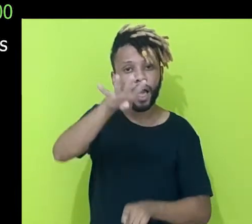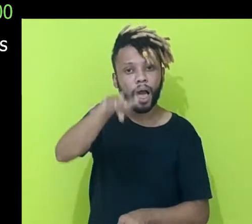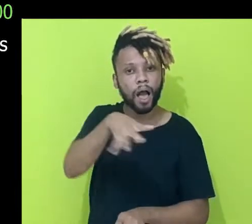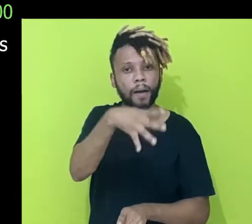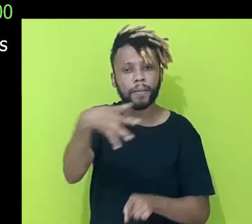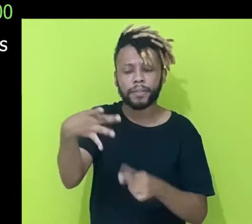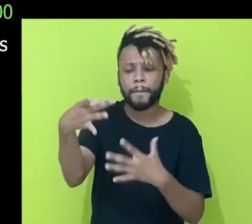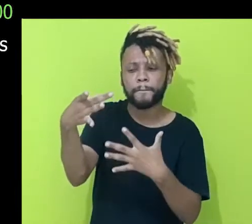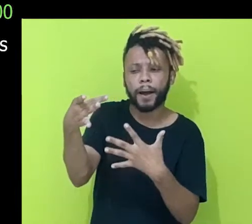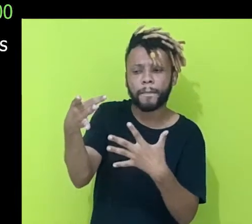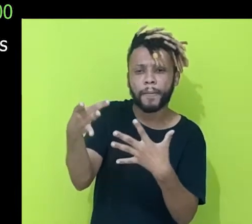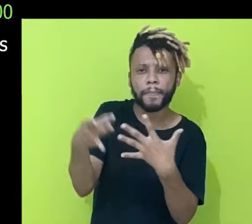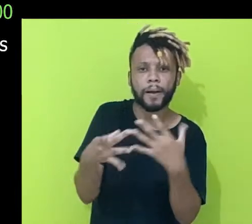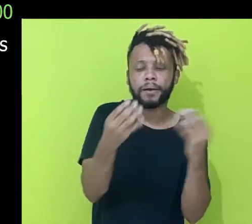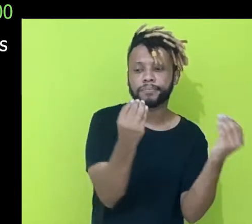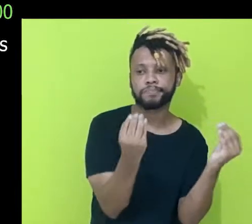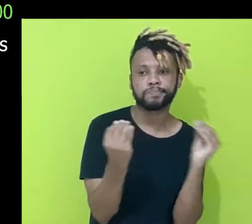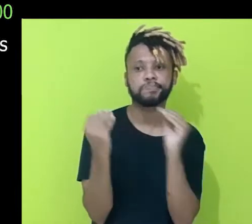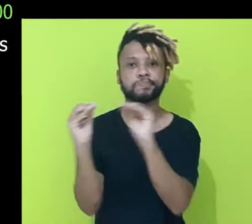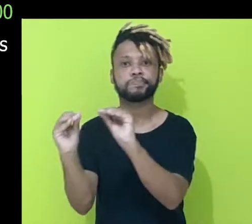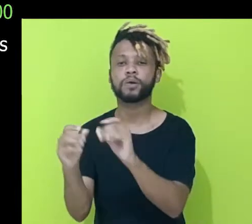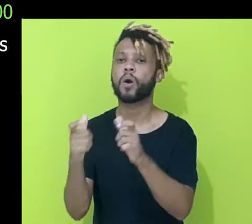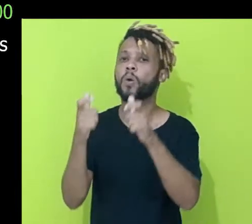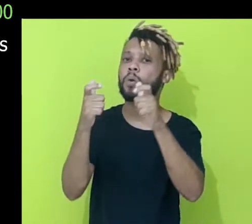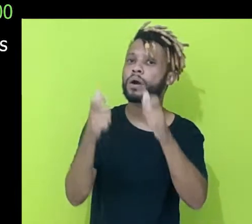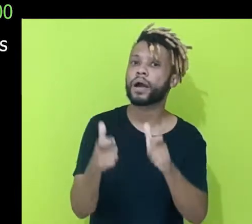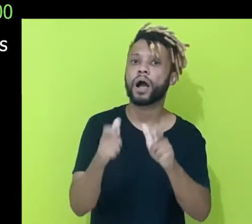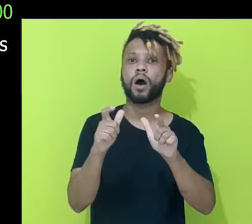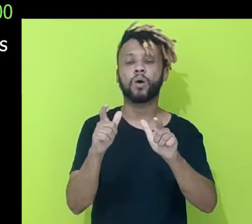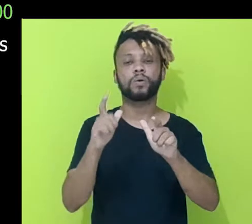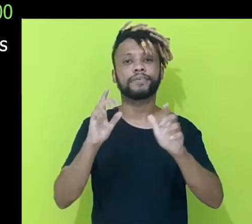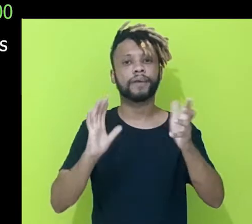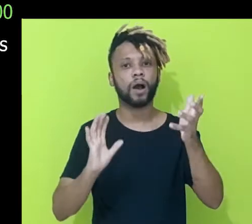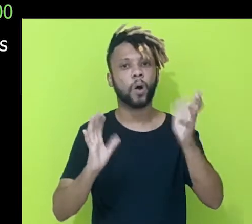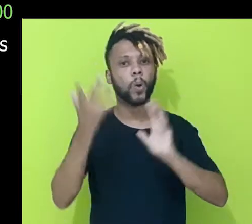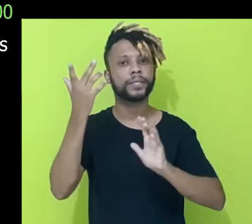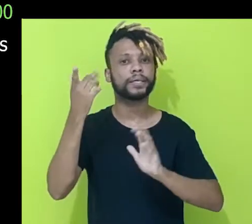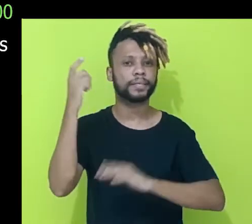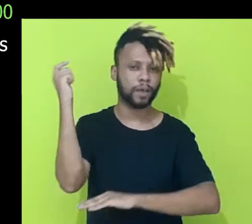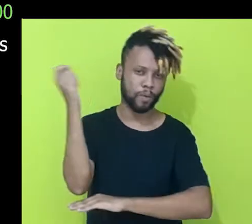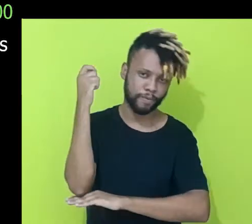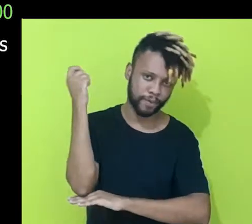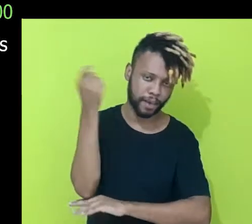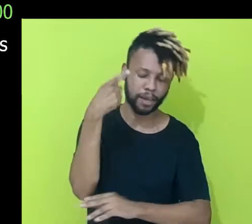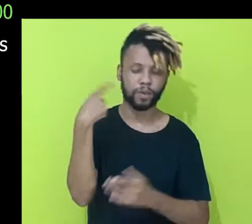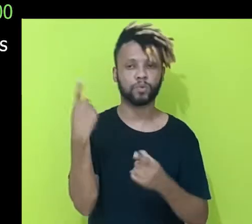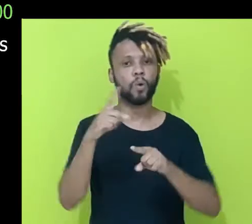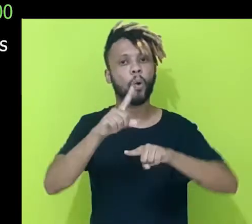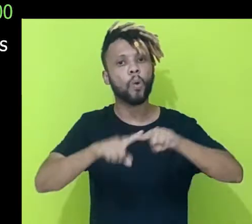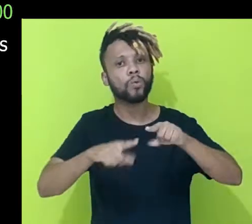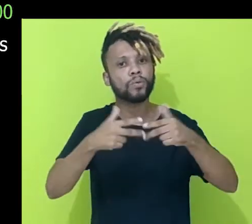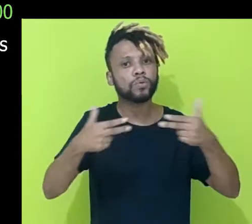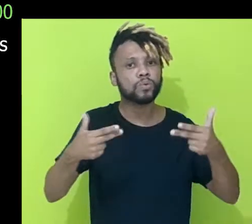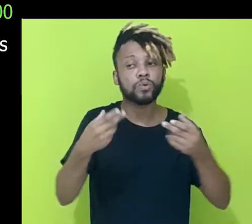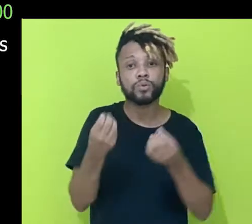item, conforme o local de realização, os produtos oferecidos e as etapas de